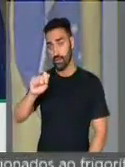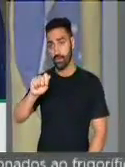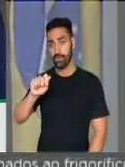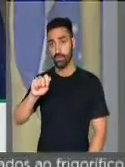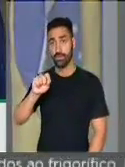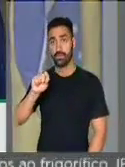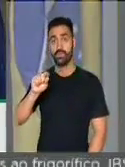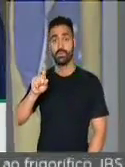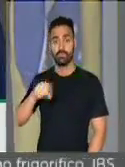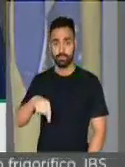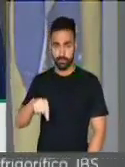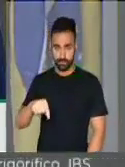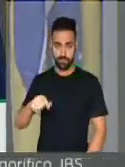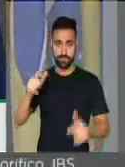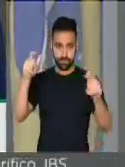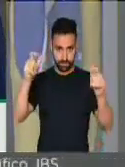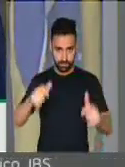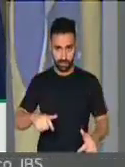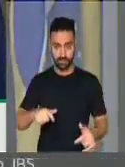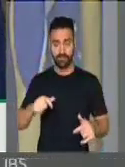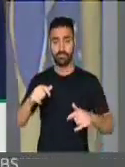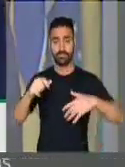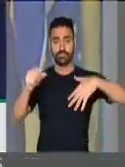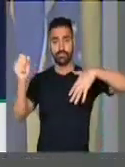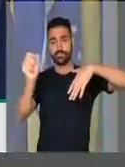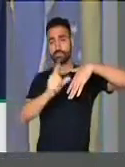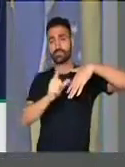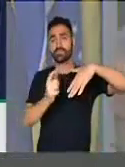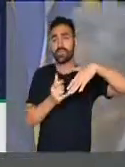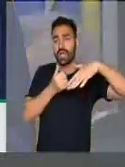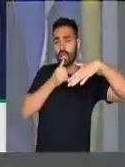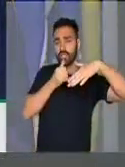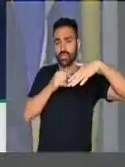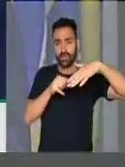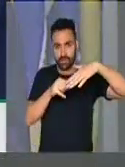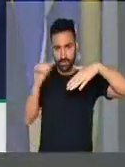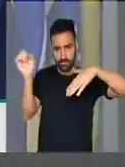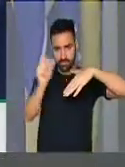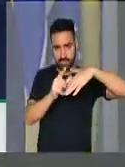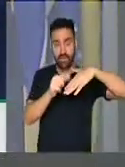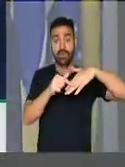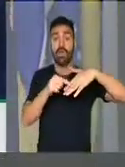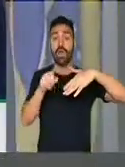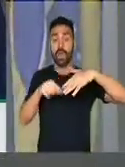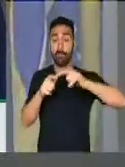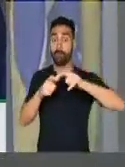parque de energia solar que é considerado o maior da América do Sul,